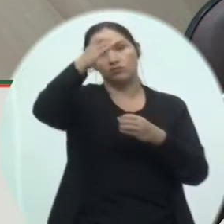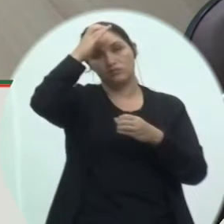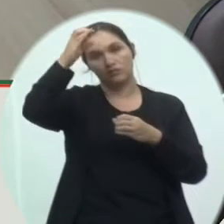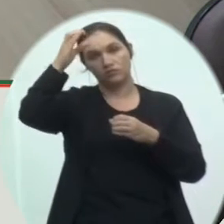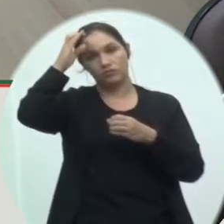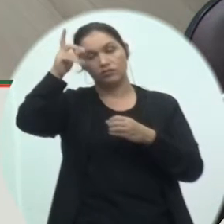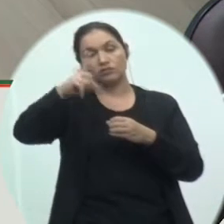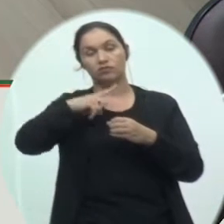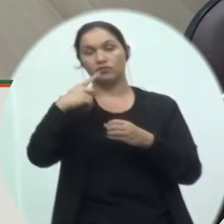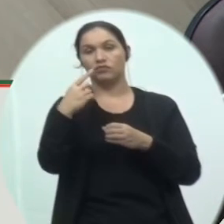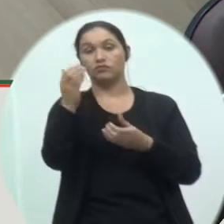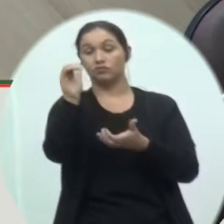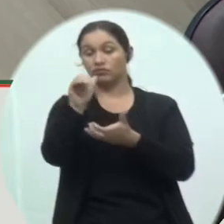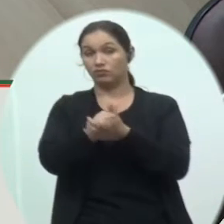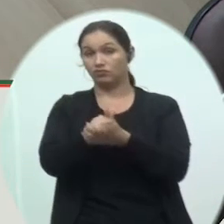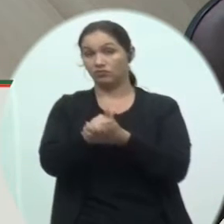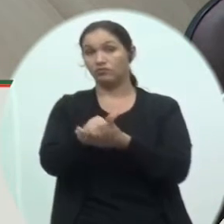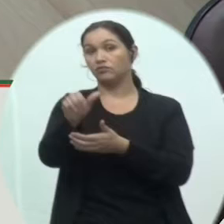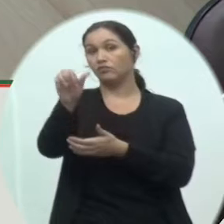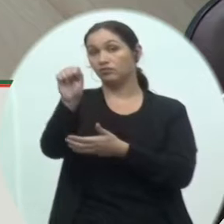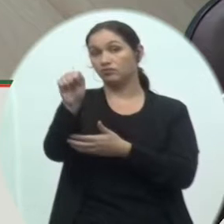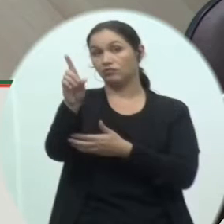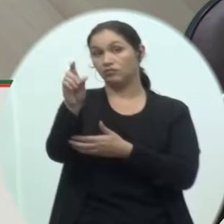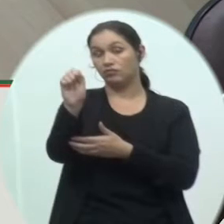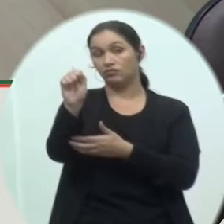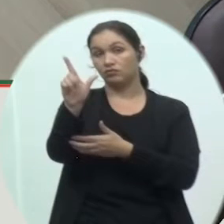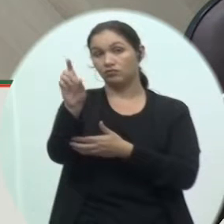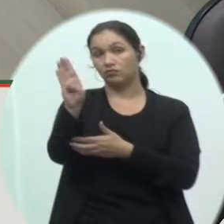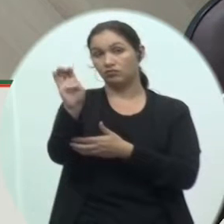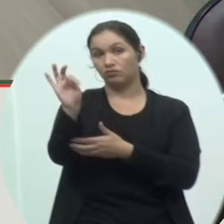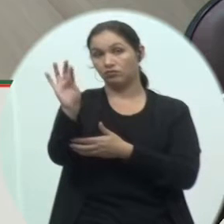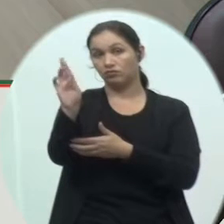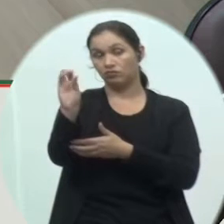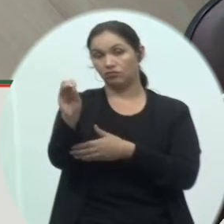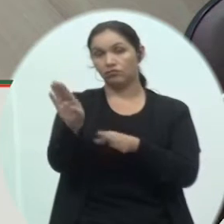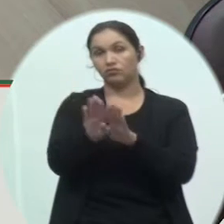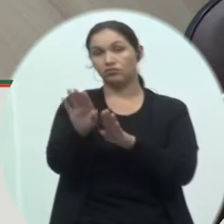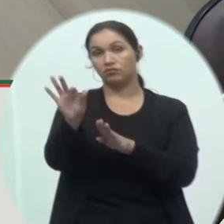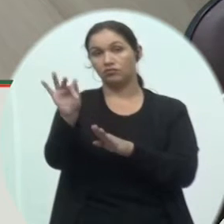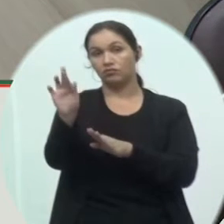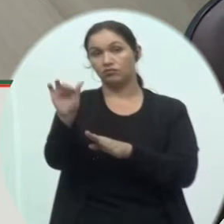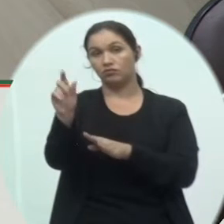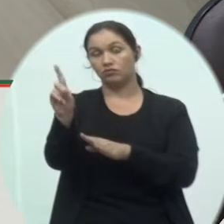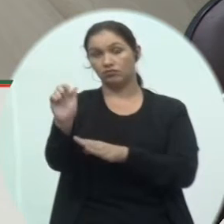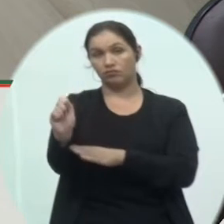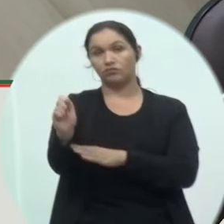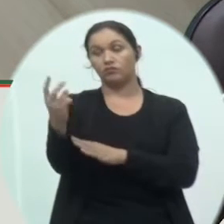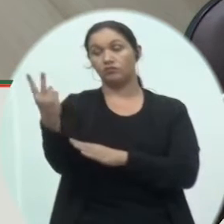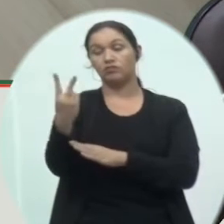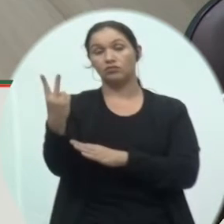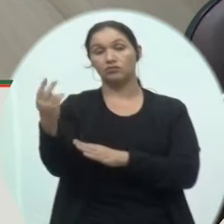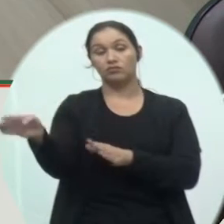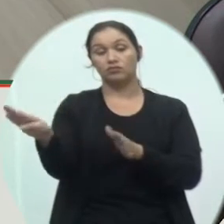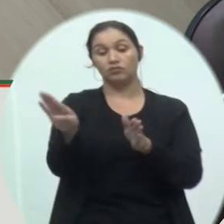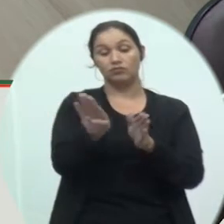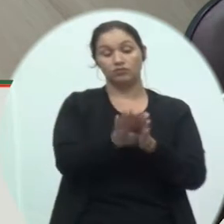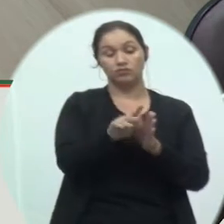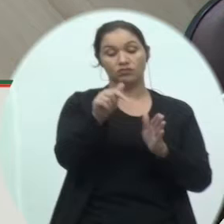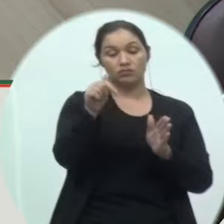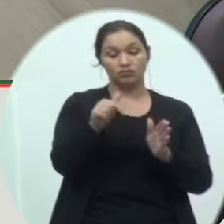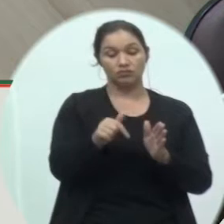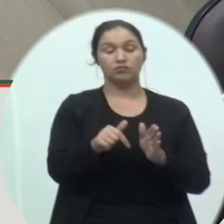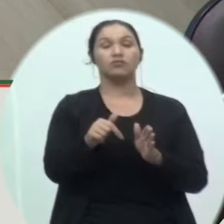Adalberto Braglia e Frida Braglia, membros da primeira Igreja Presbiteriana de